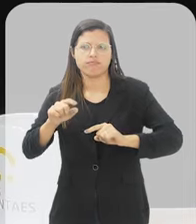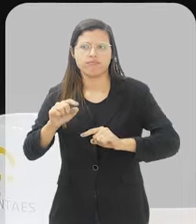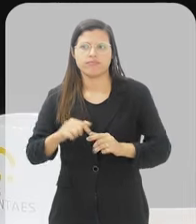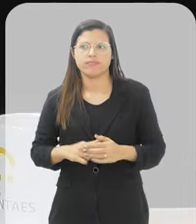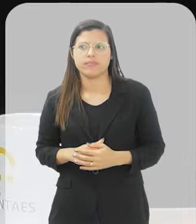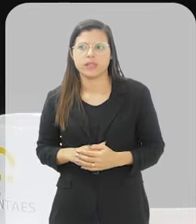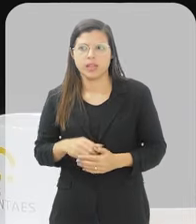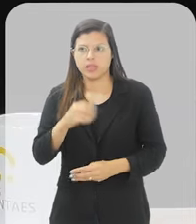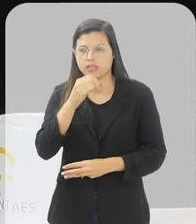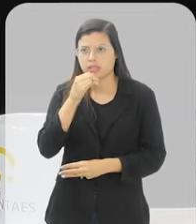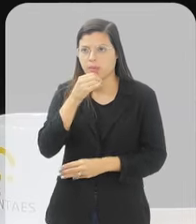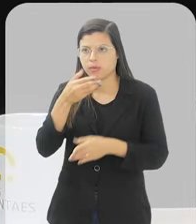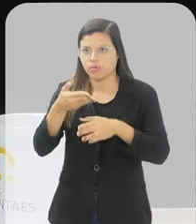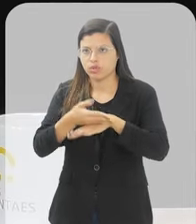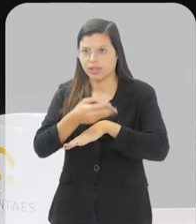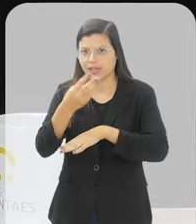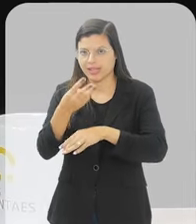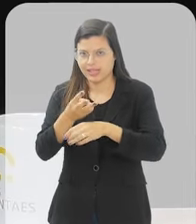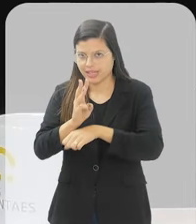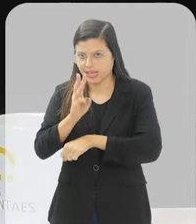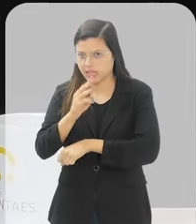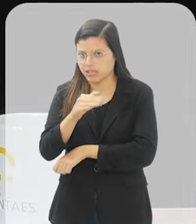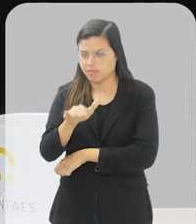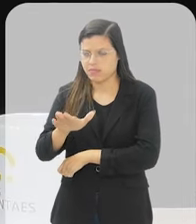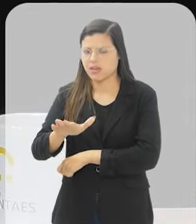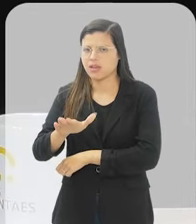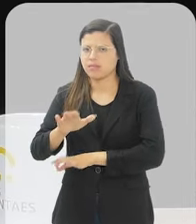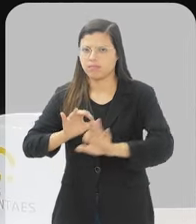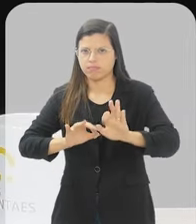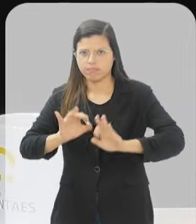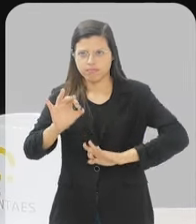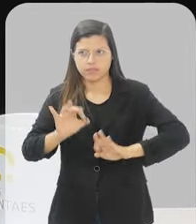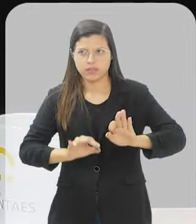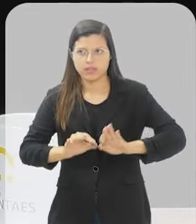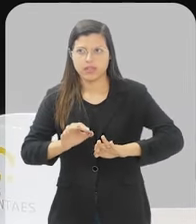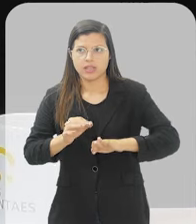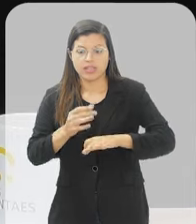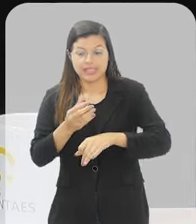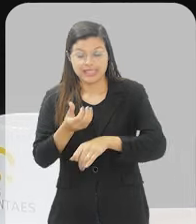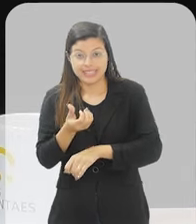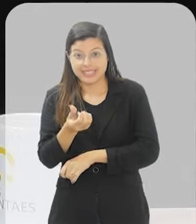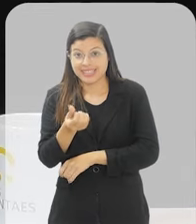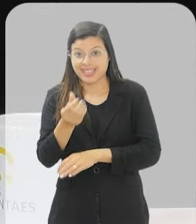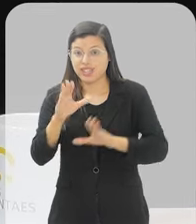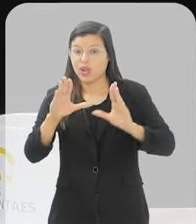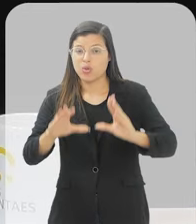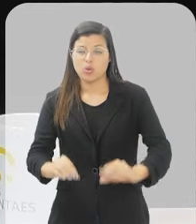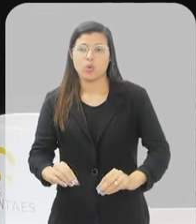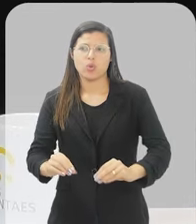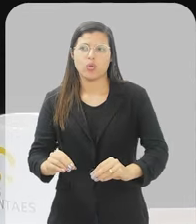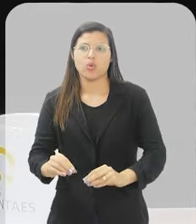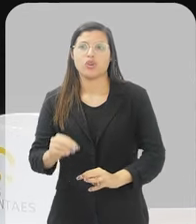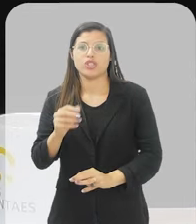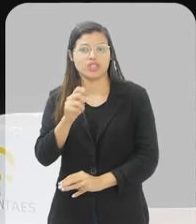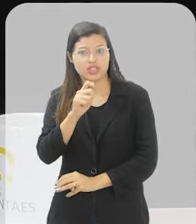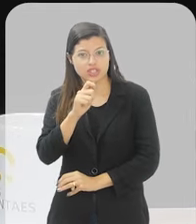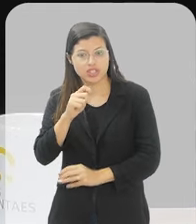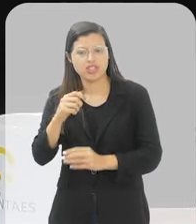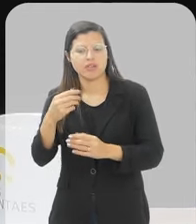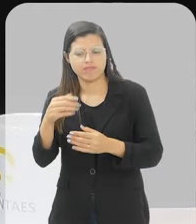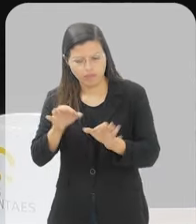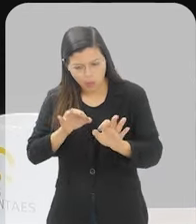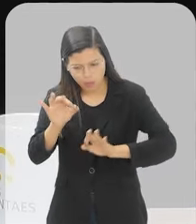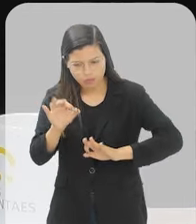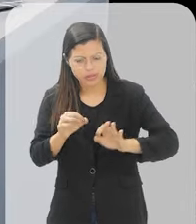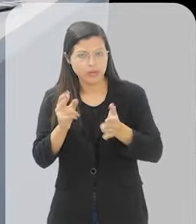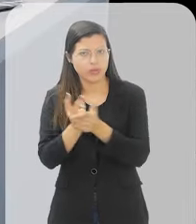Às vezes a montar, um exemplo, eu cheguei 3h30 para montar. Às vezes dá 6 horas da noite, a gente ainda está colocando peça em